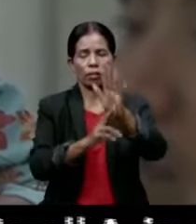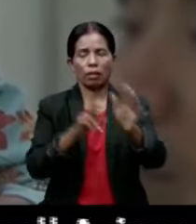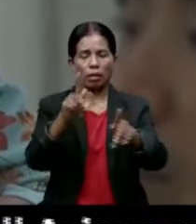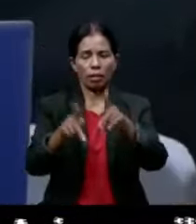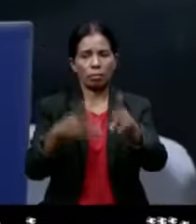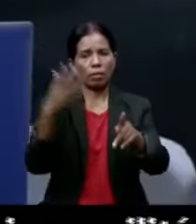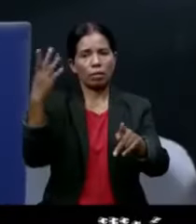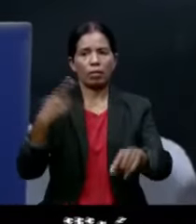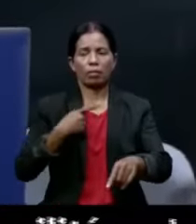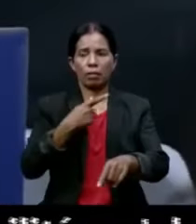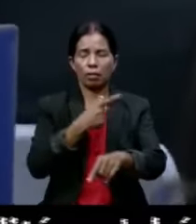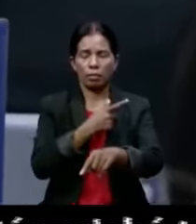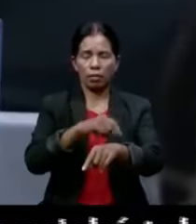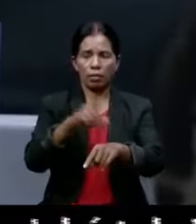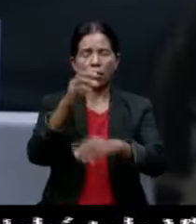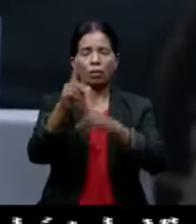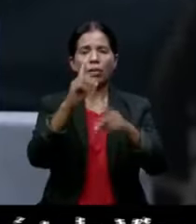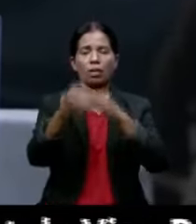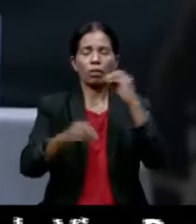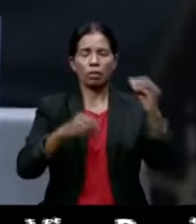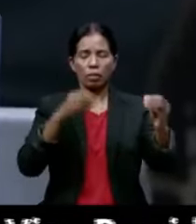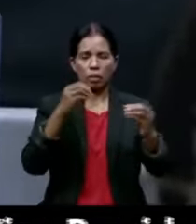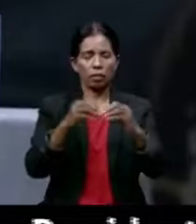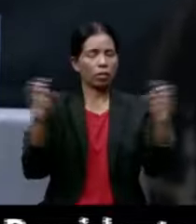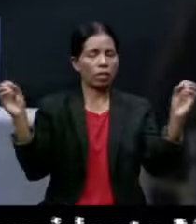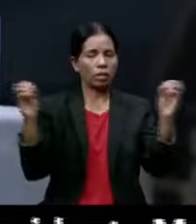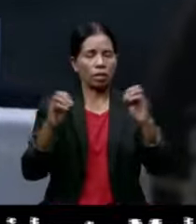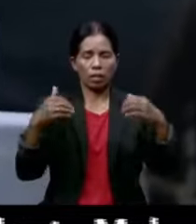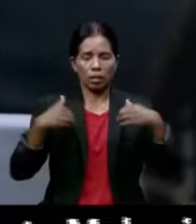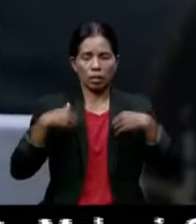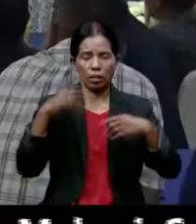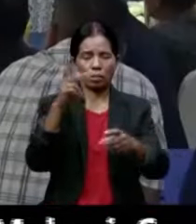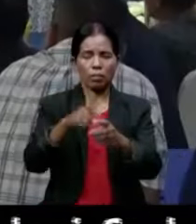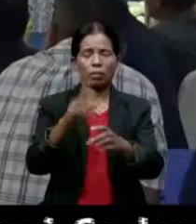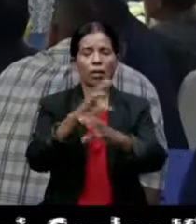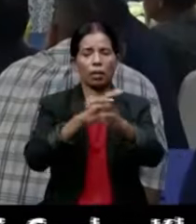e a Parlamento Nacional, Mos questiona assunto falta combustível